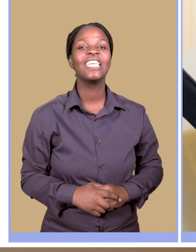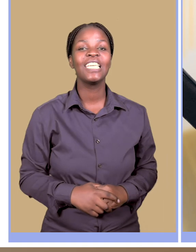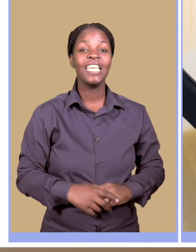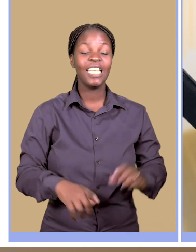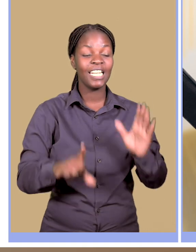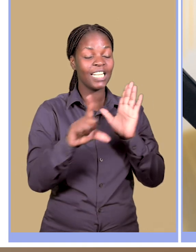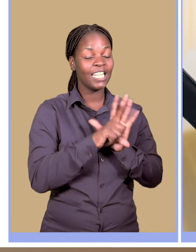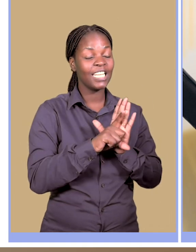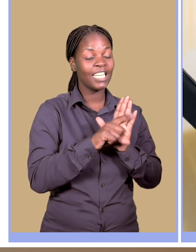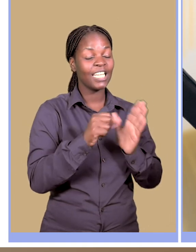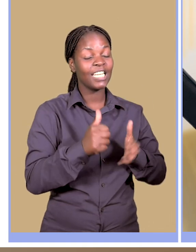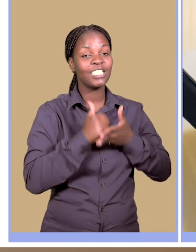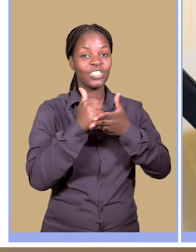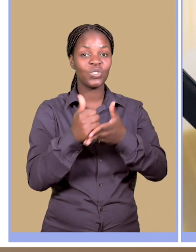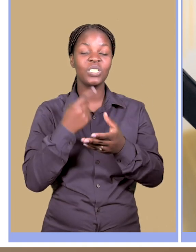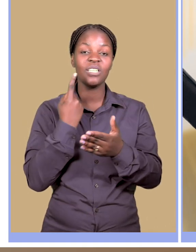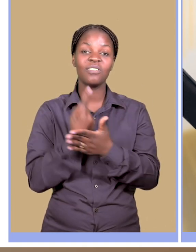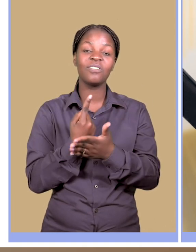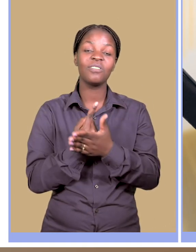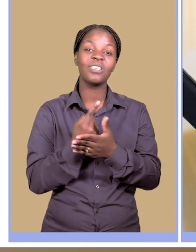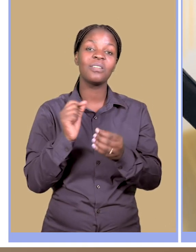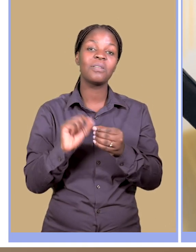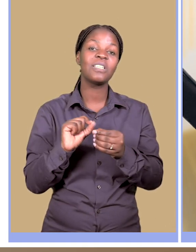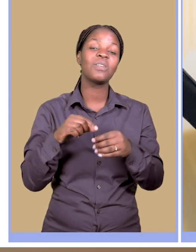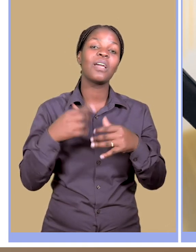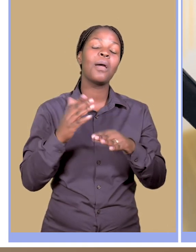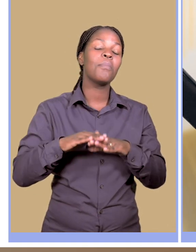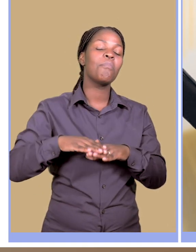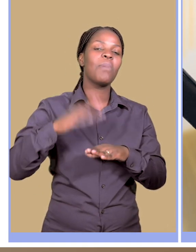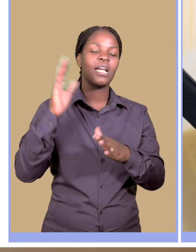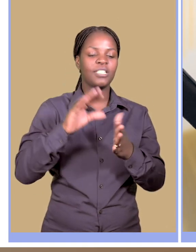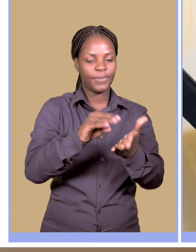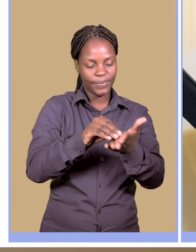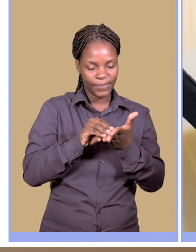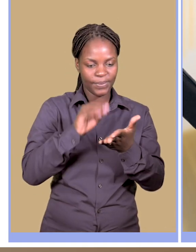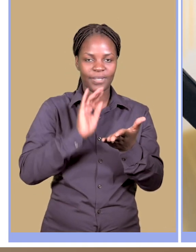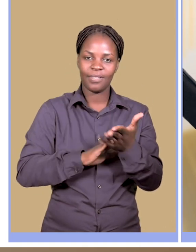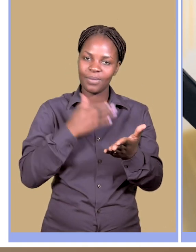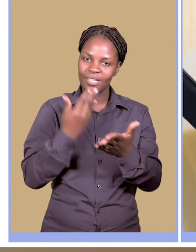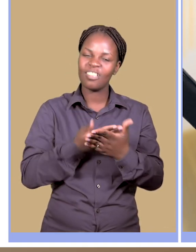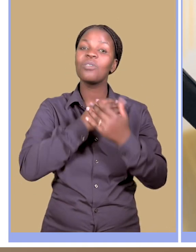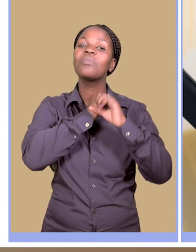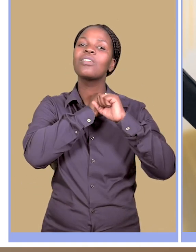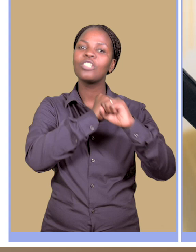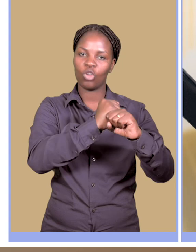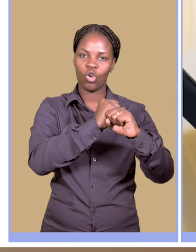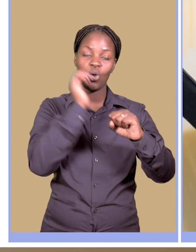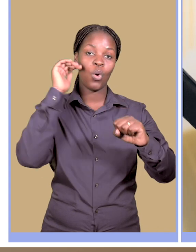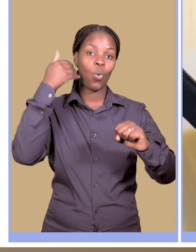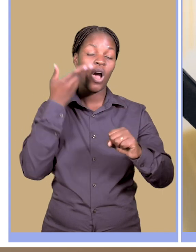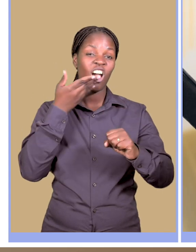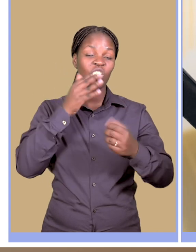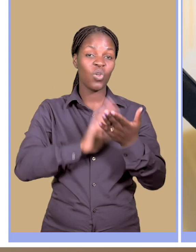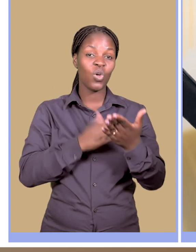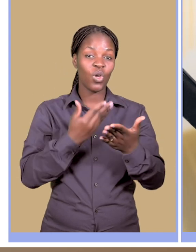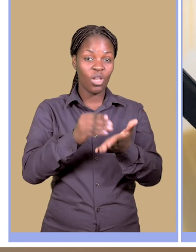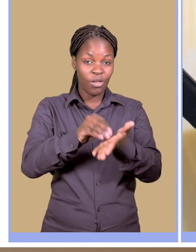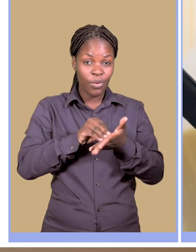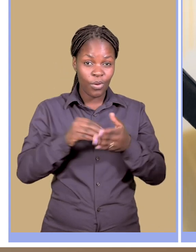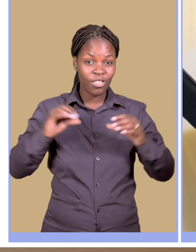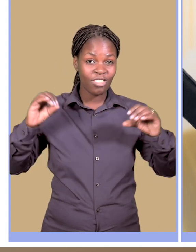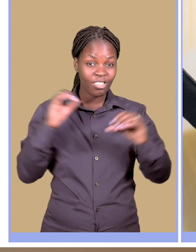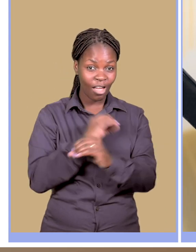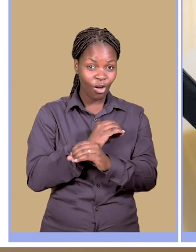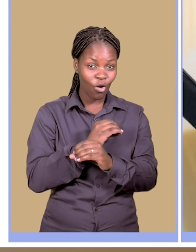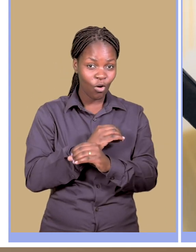vez mais interesse até destes de trazer a interpretação em língua de sinais, porque se não o fizerem